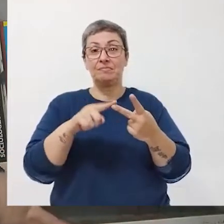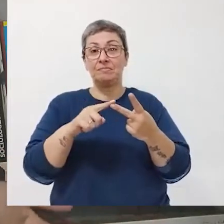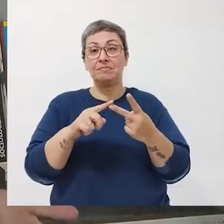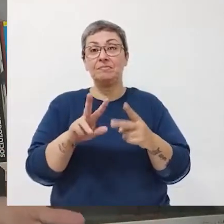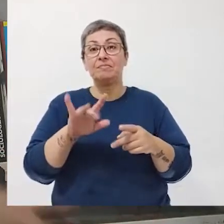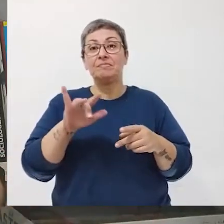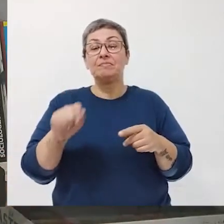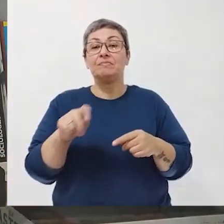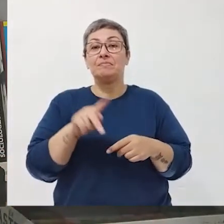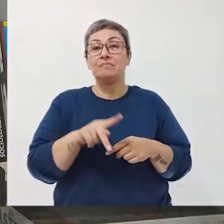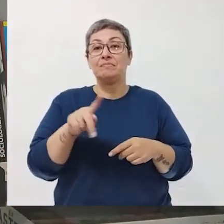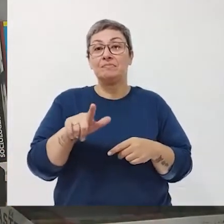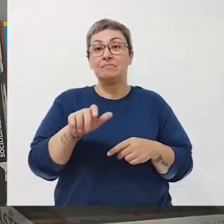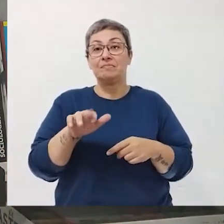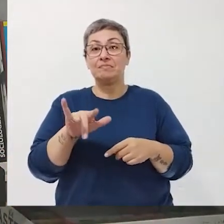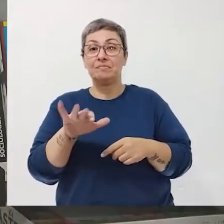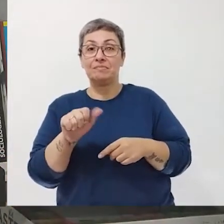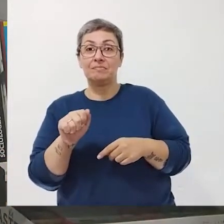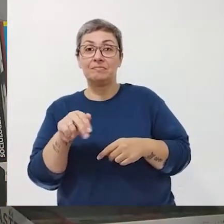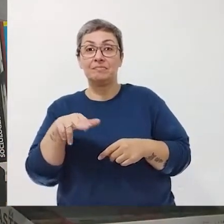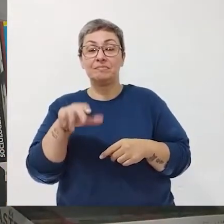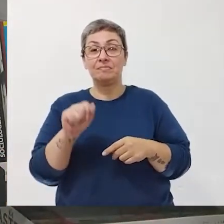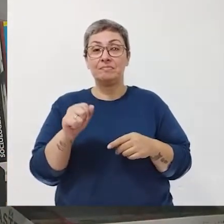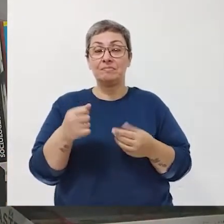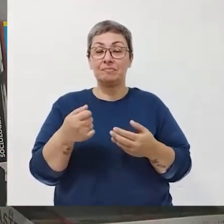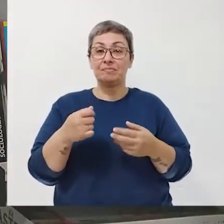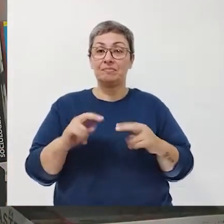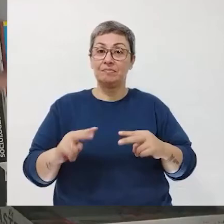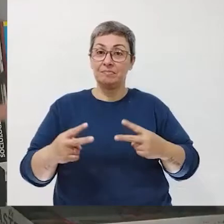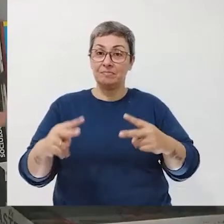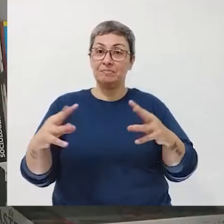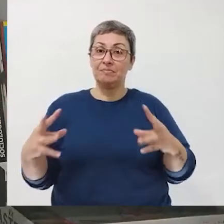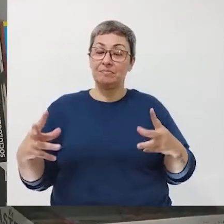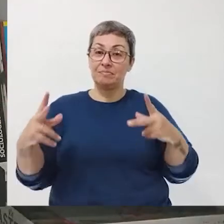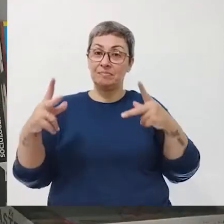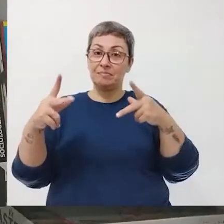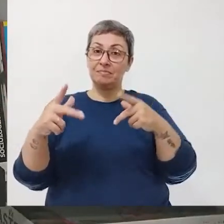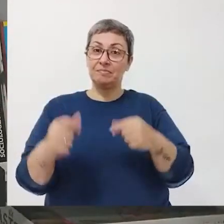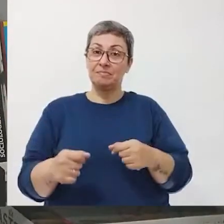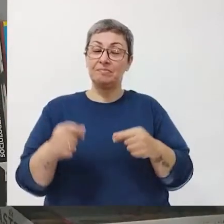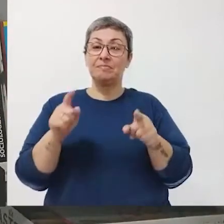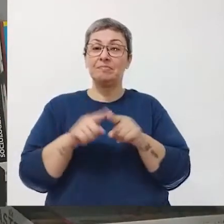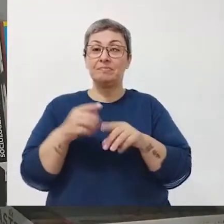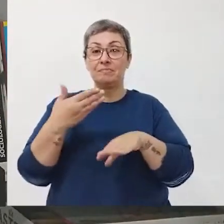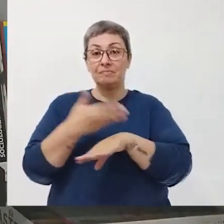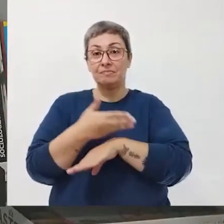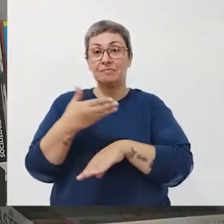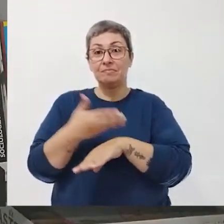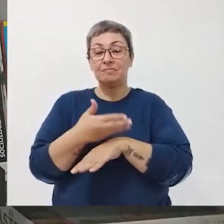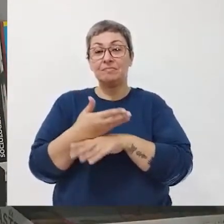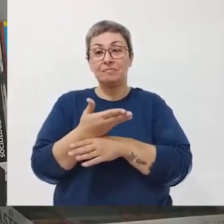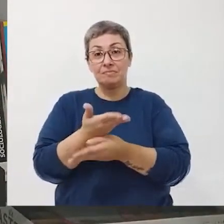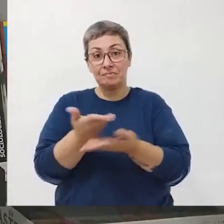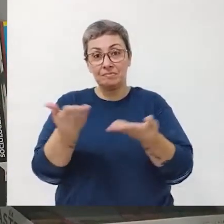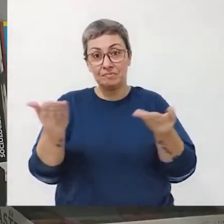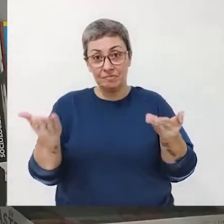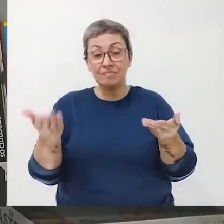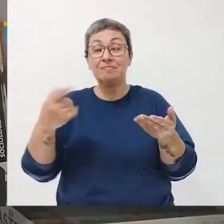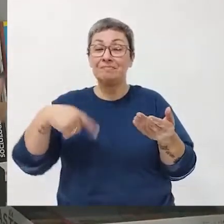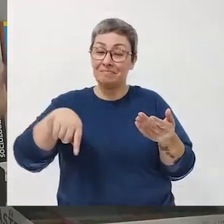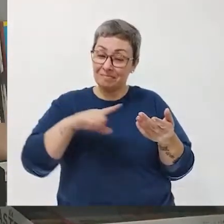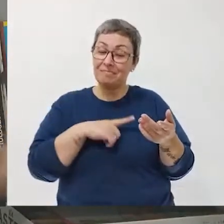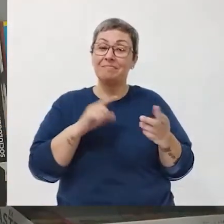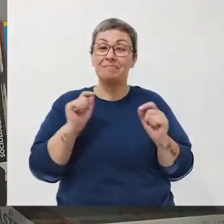a gente vai ter a professora Luciana, que vai compartilhar com todos e com todas as participações de vocês,